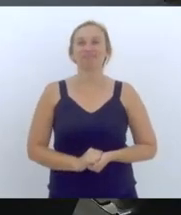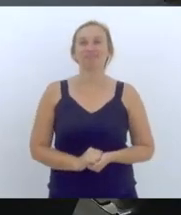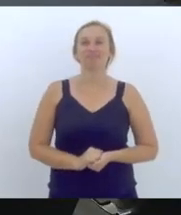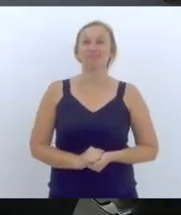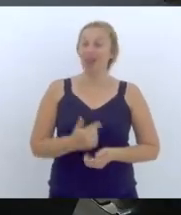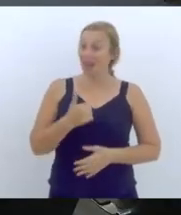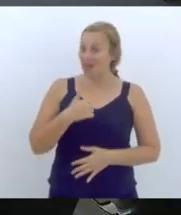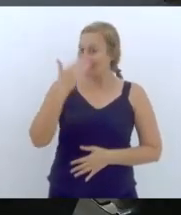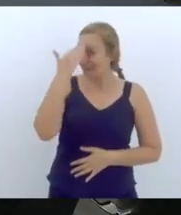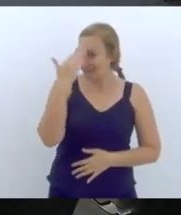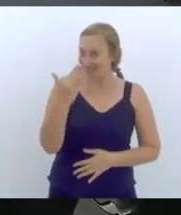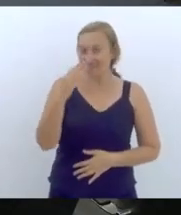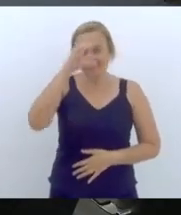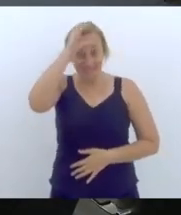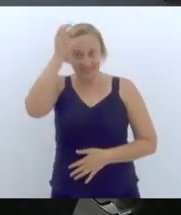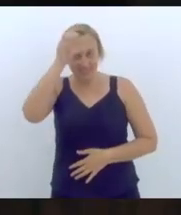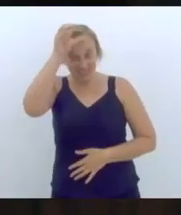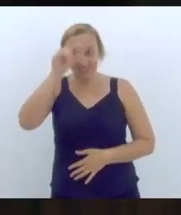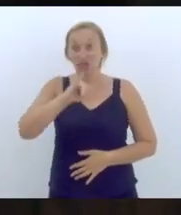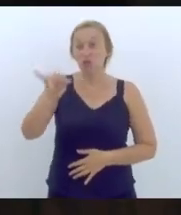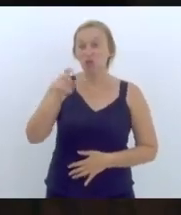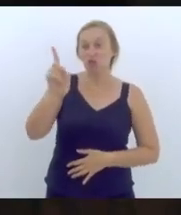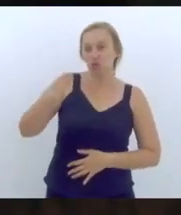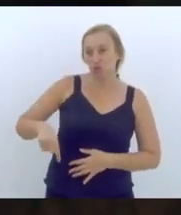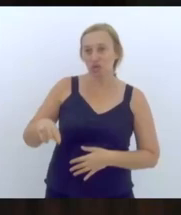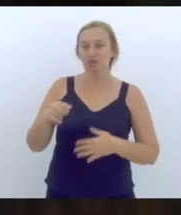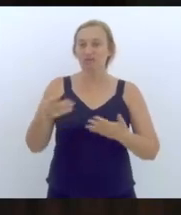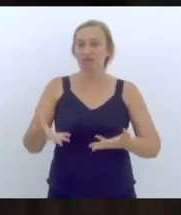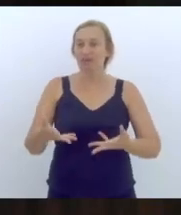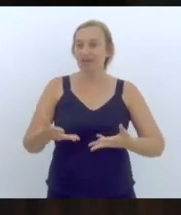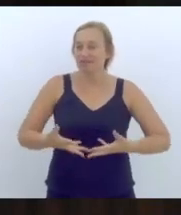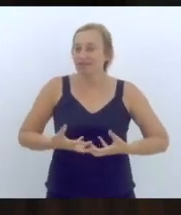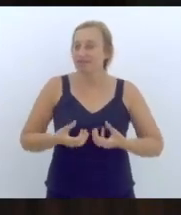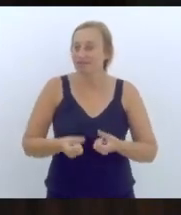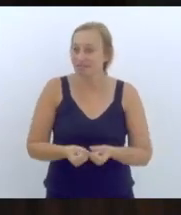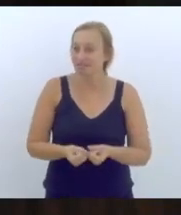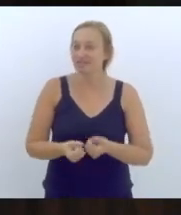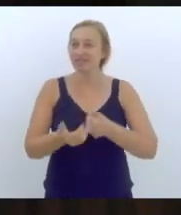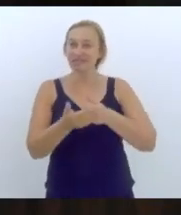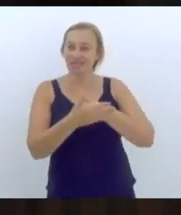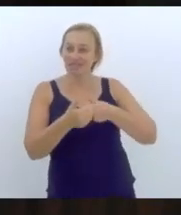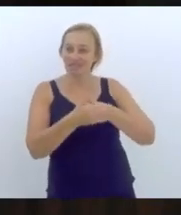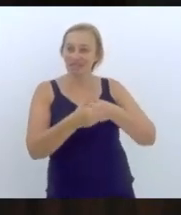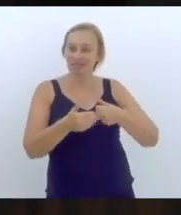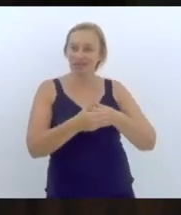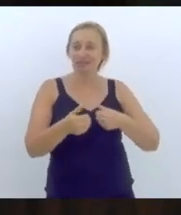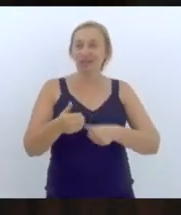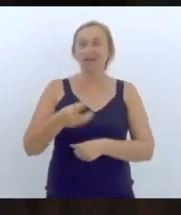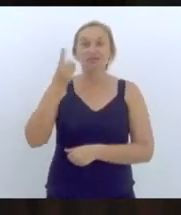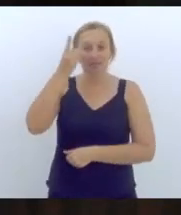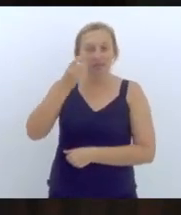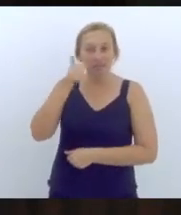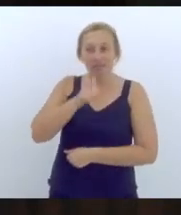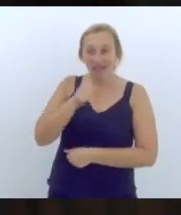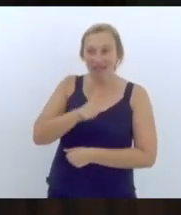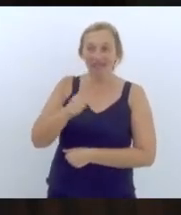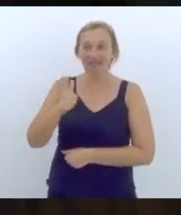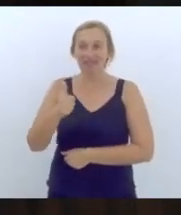Eu que agradeço, Tia Ju, pela acolhida sempre generosa que a senhora tem dado às mulheres dessa casa. Muitíssimo